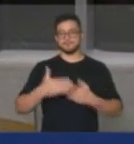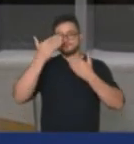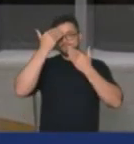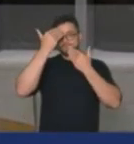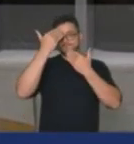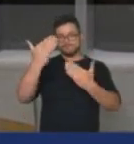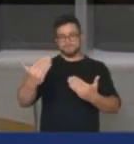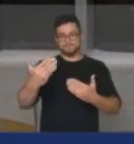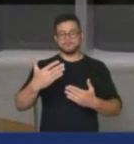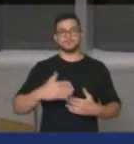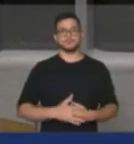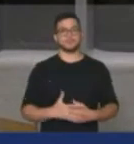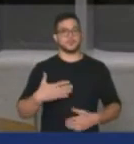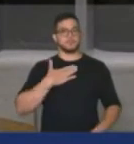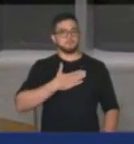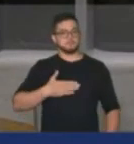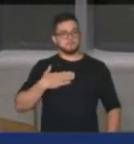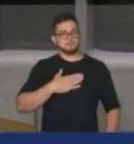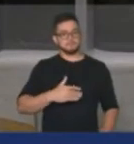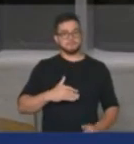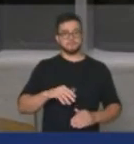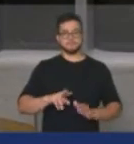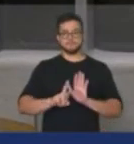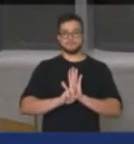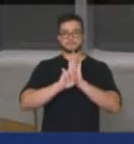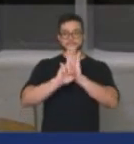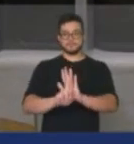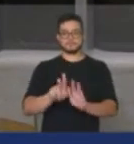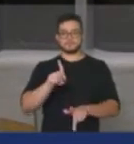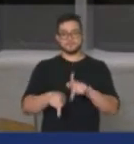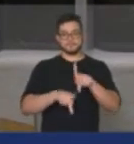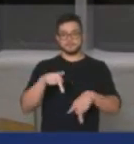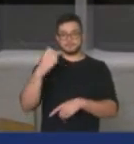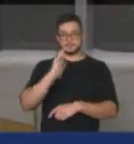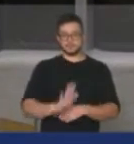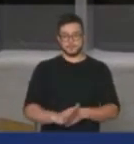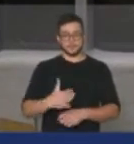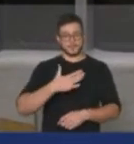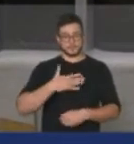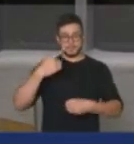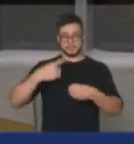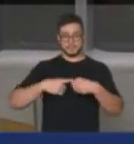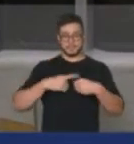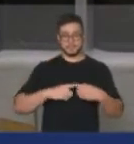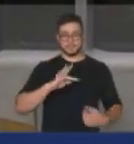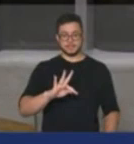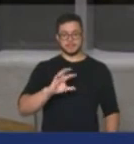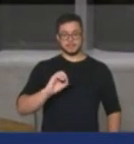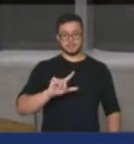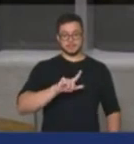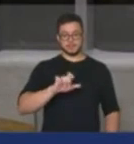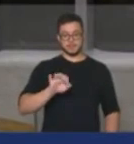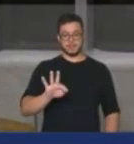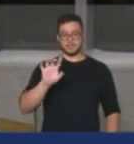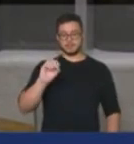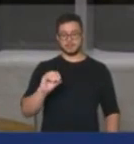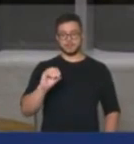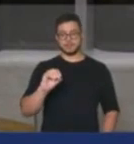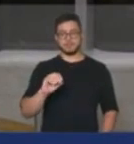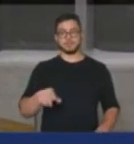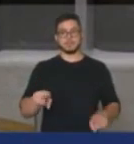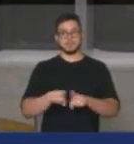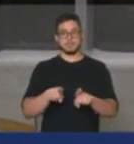poder representar o povo brasileiro, a cidade de Toledo que eu moro e o meu Paraná, em especial o oeste do